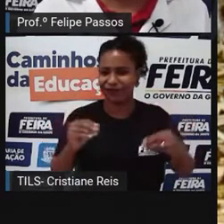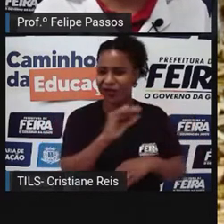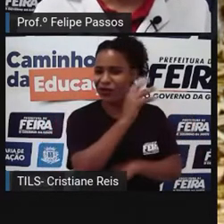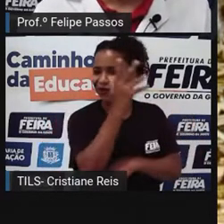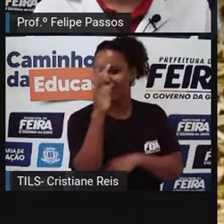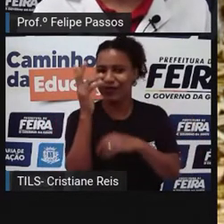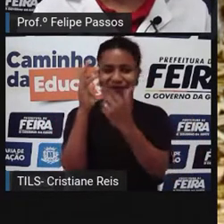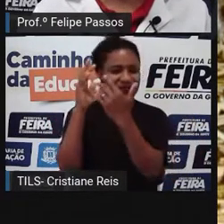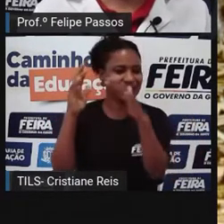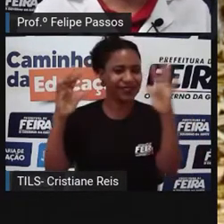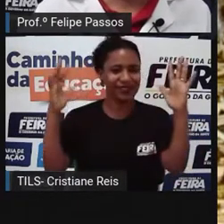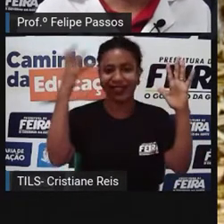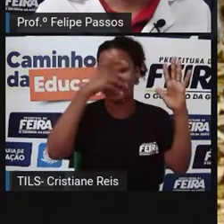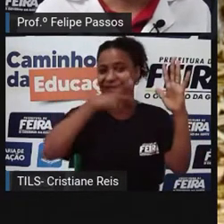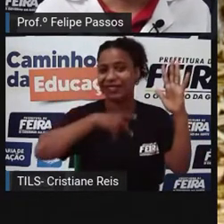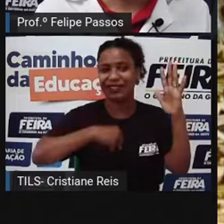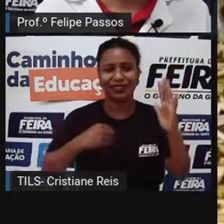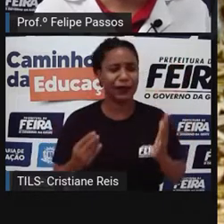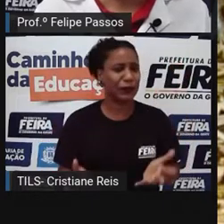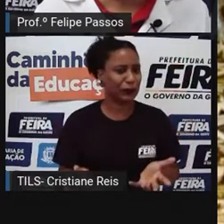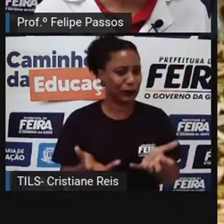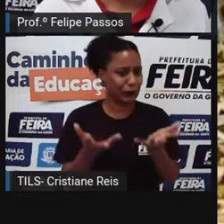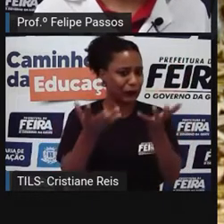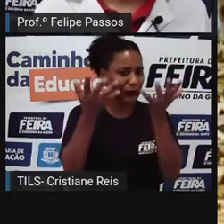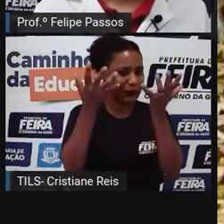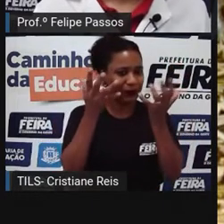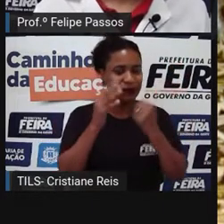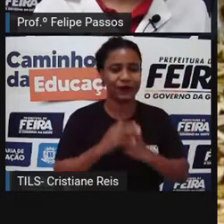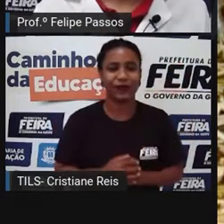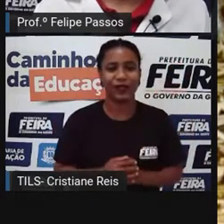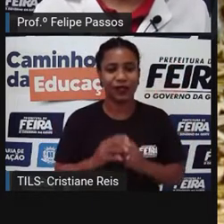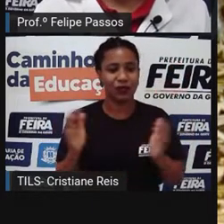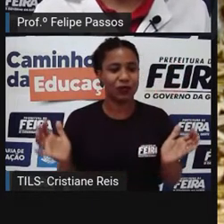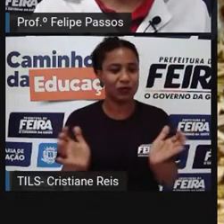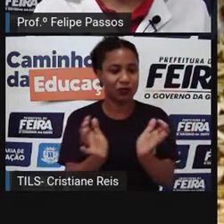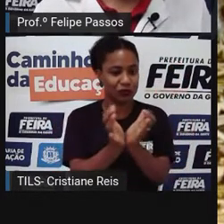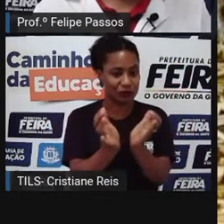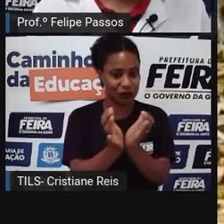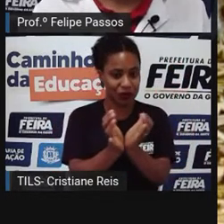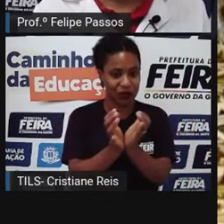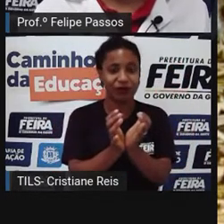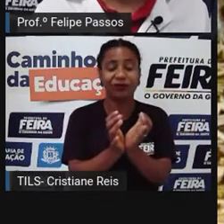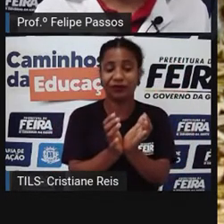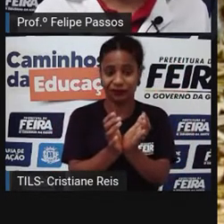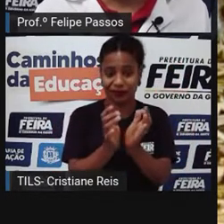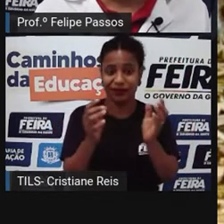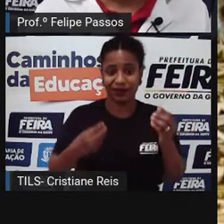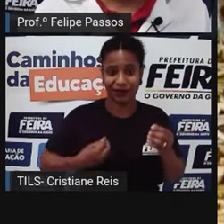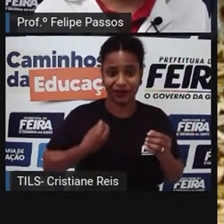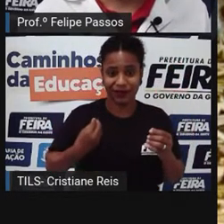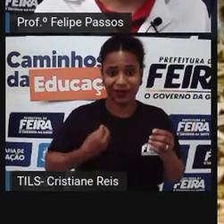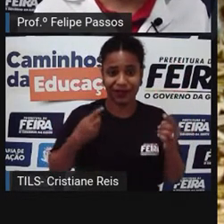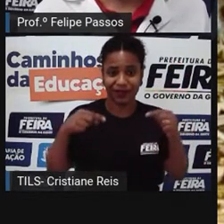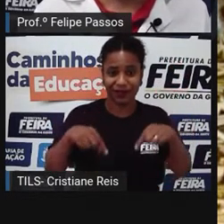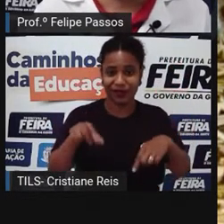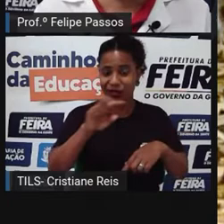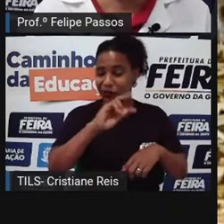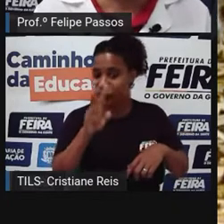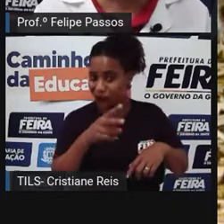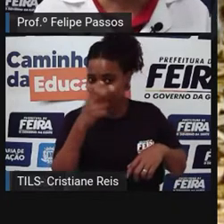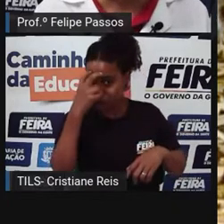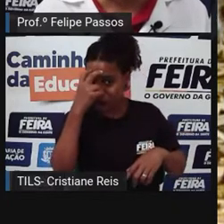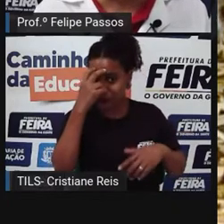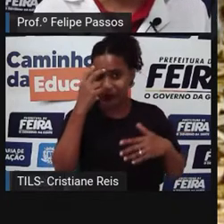tudo que é lado. Os povos que viviam aqui tinham uma cultura, hábitos totalmente diferentes dos europeus, então isso